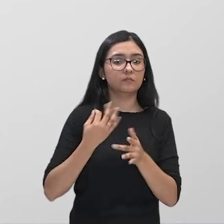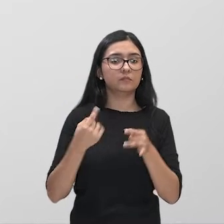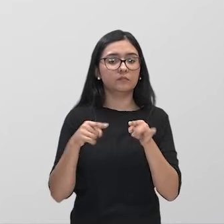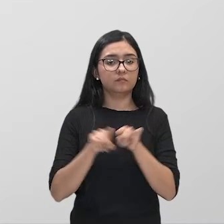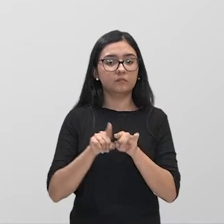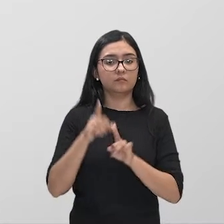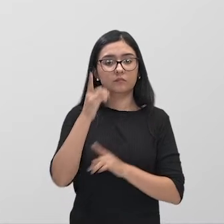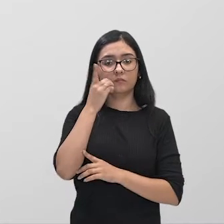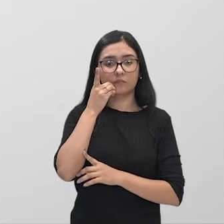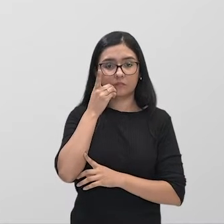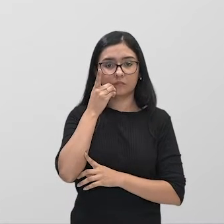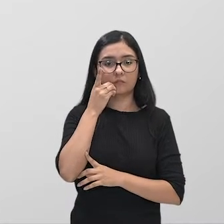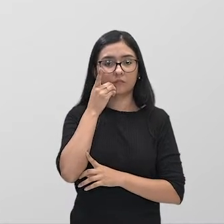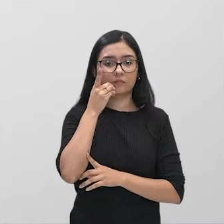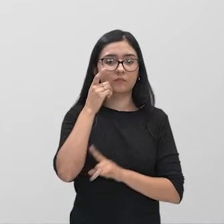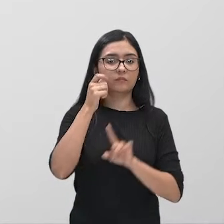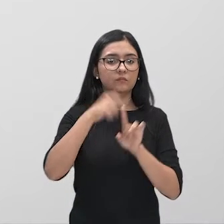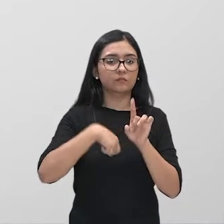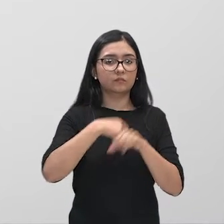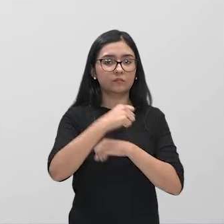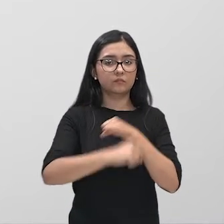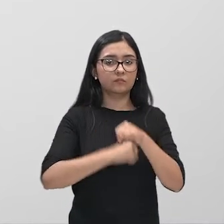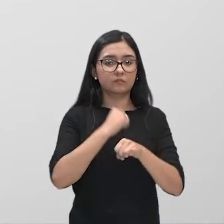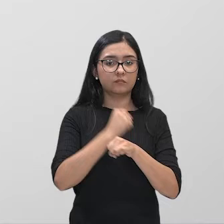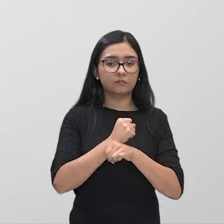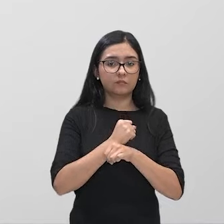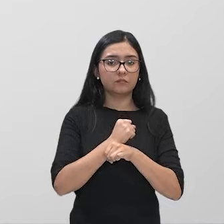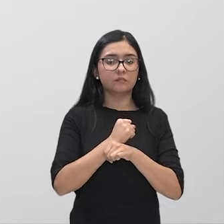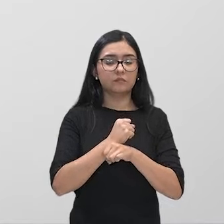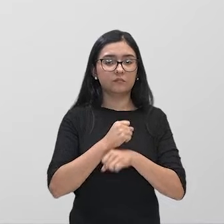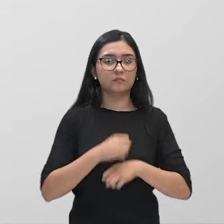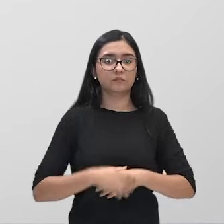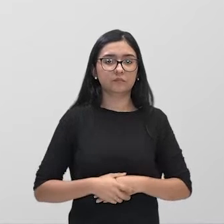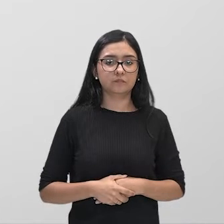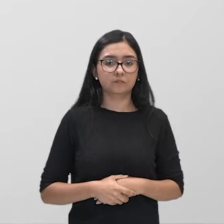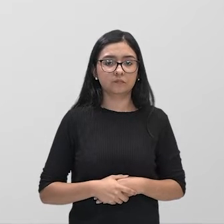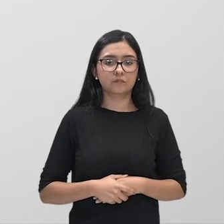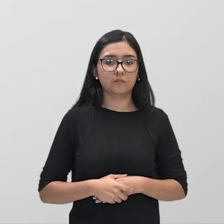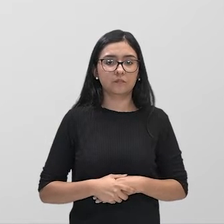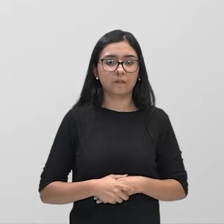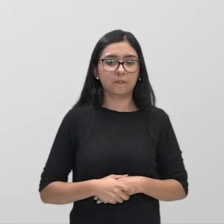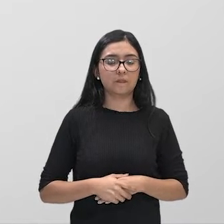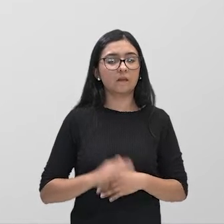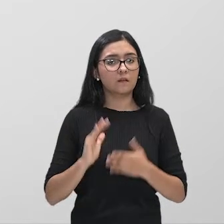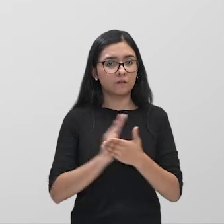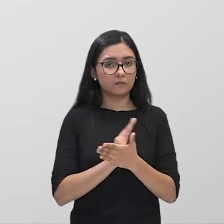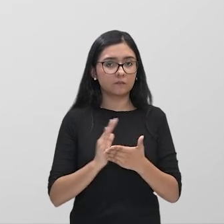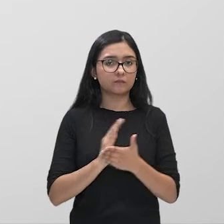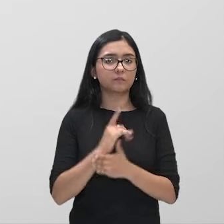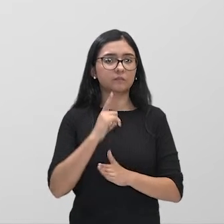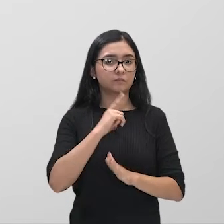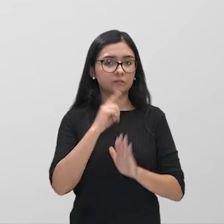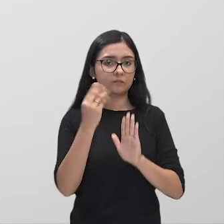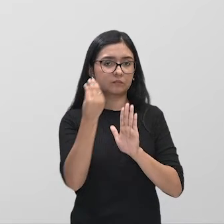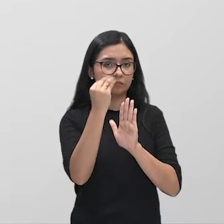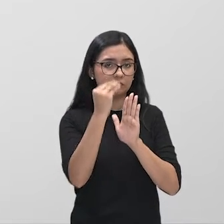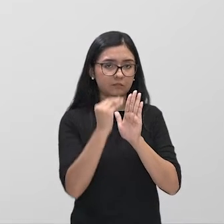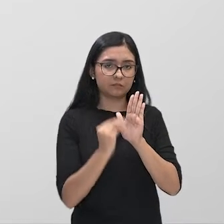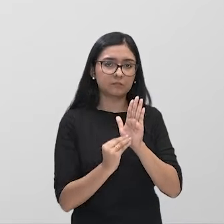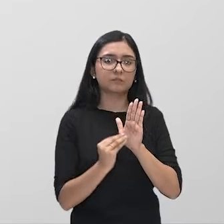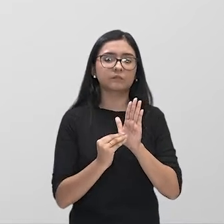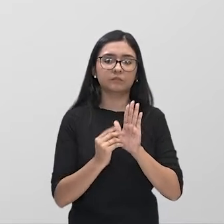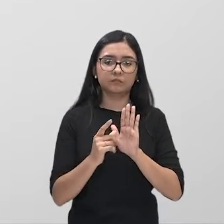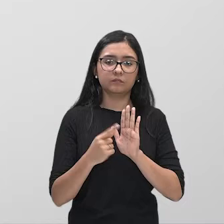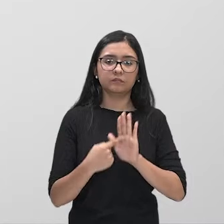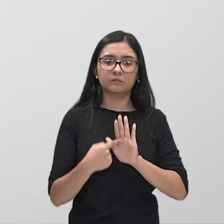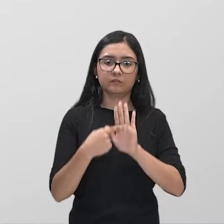vem a assinatura de quem produziu, né? Neste não está, mas em alguns com certeza aparecerão.